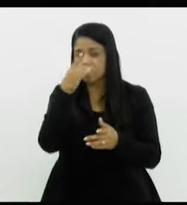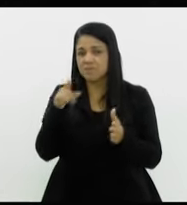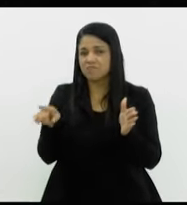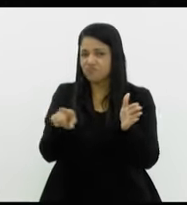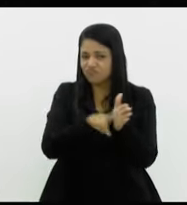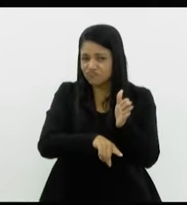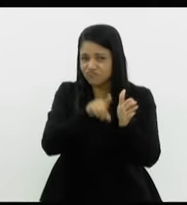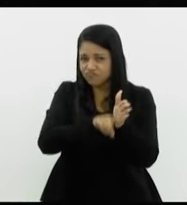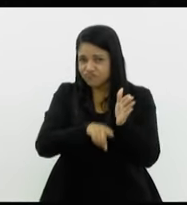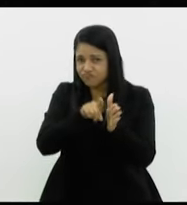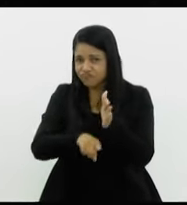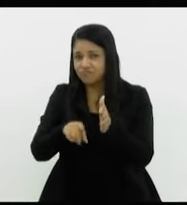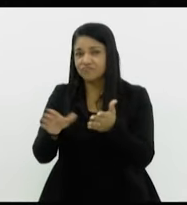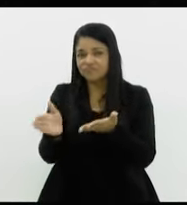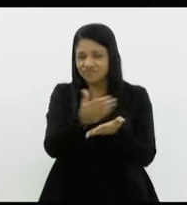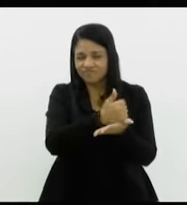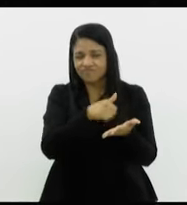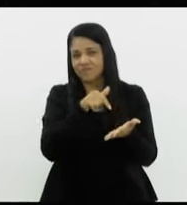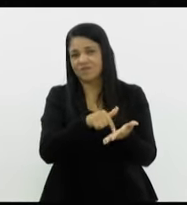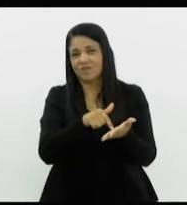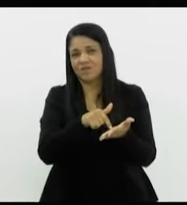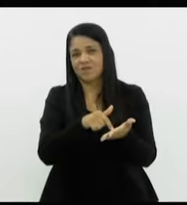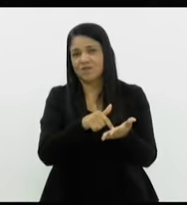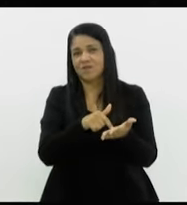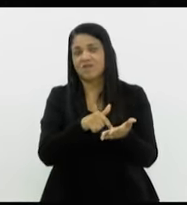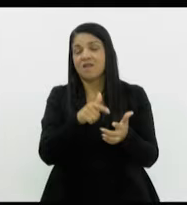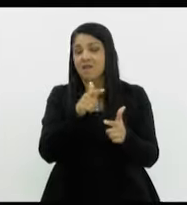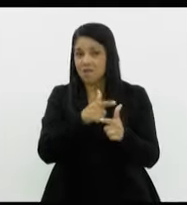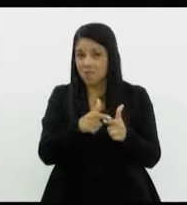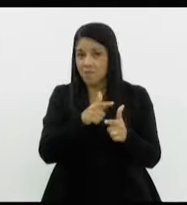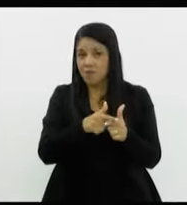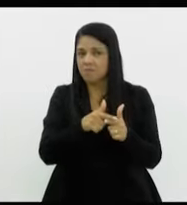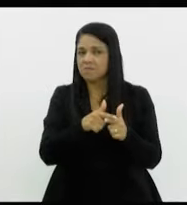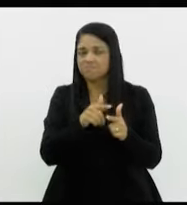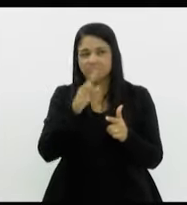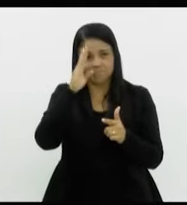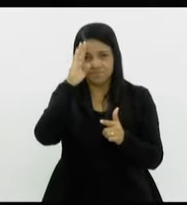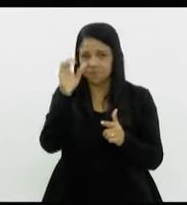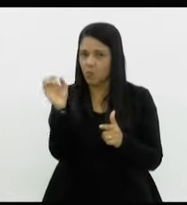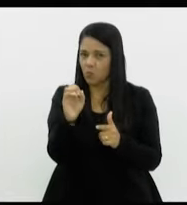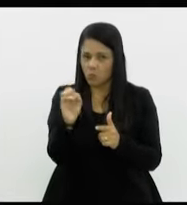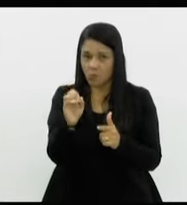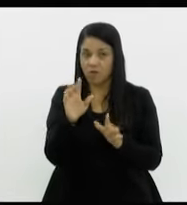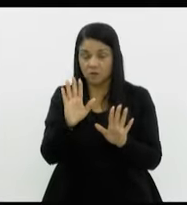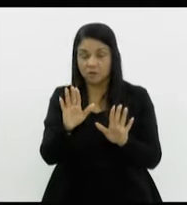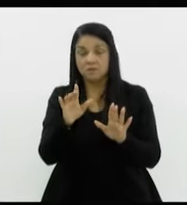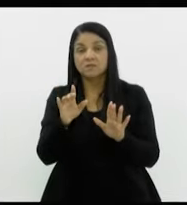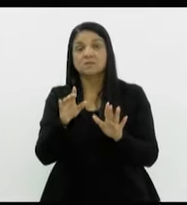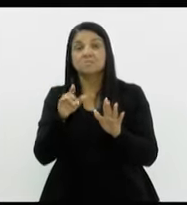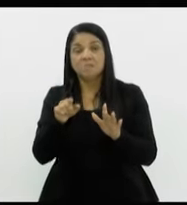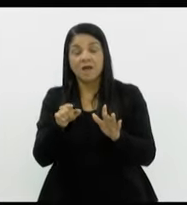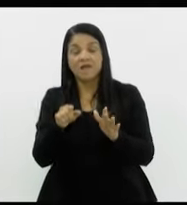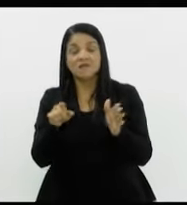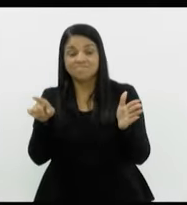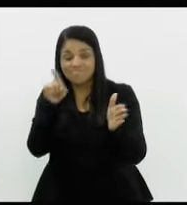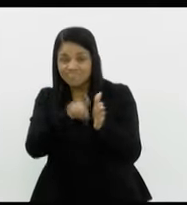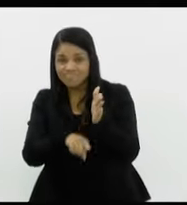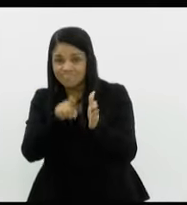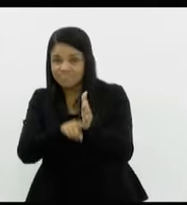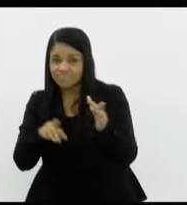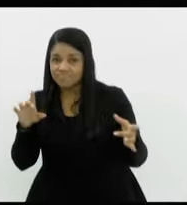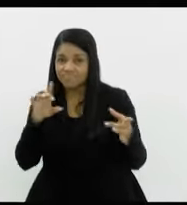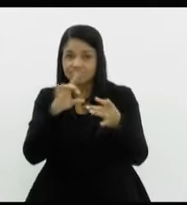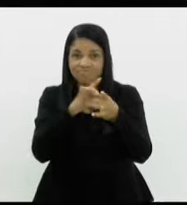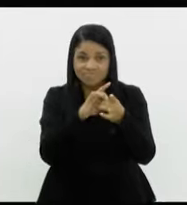não são o maior problema, mas a concessão de renúncia fiscal deve vir atrelada